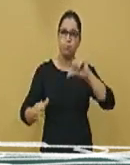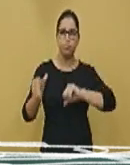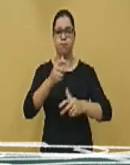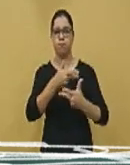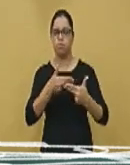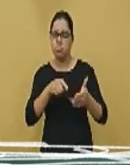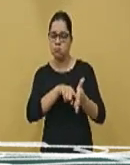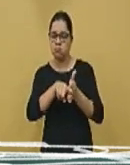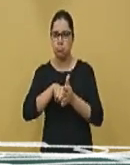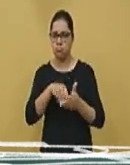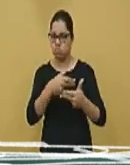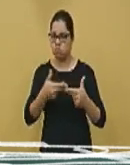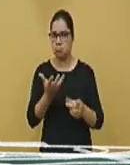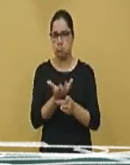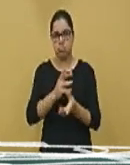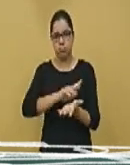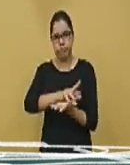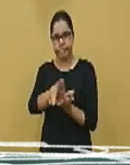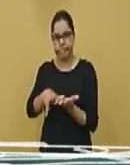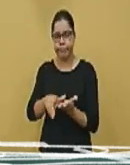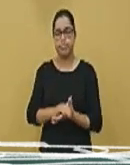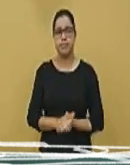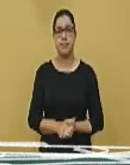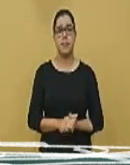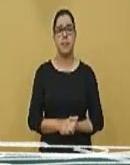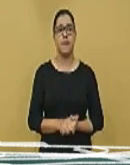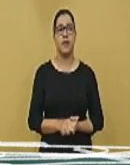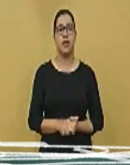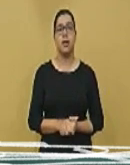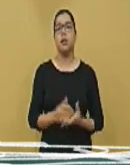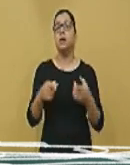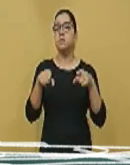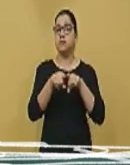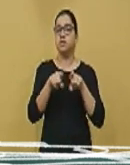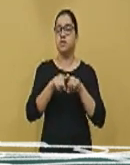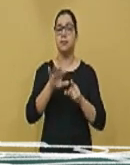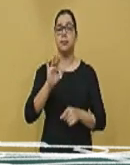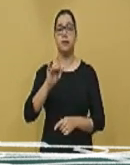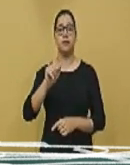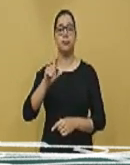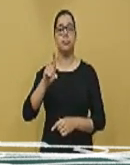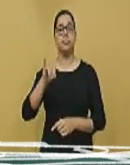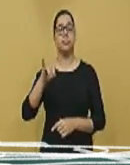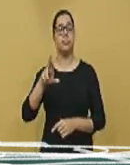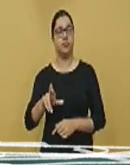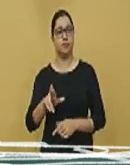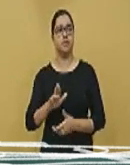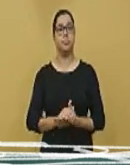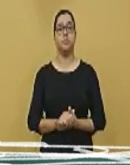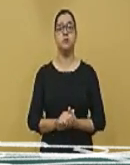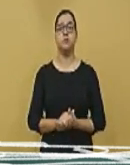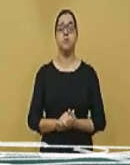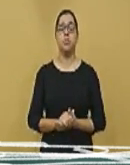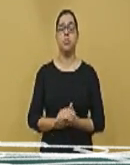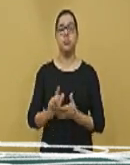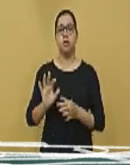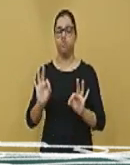são várias, da Biblioteca da FADIR, também a FINEP, mas nós estamos retomando com o nosso dinheiro,